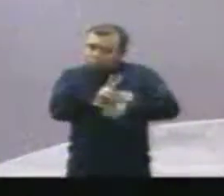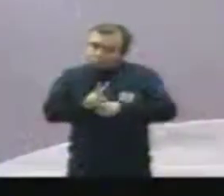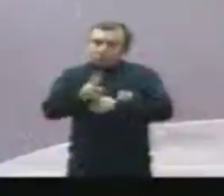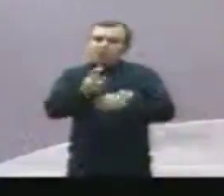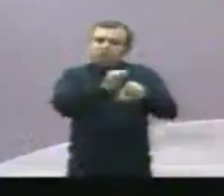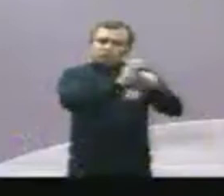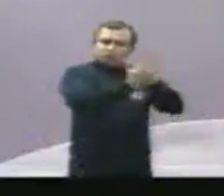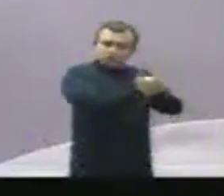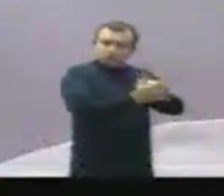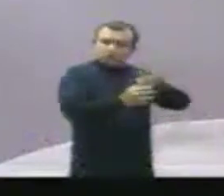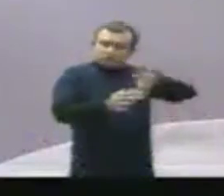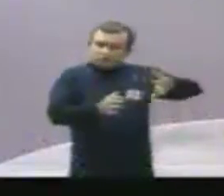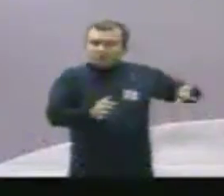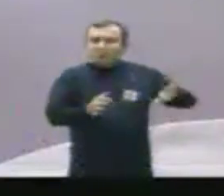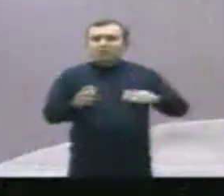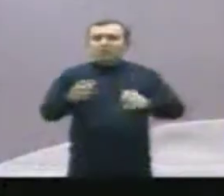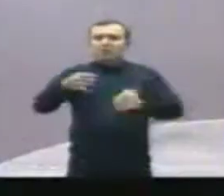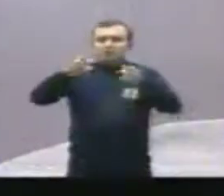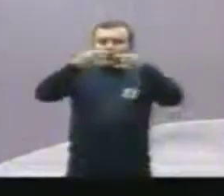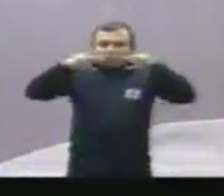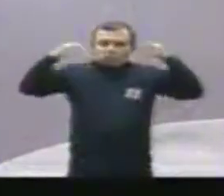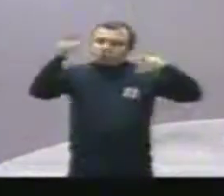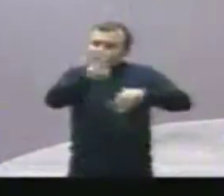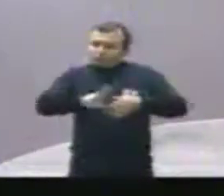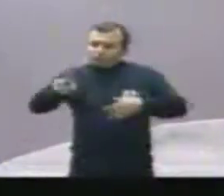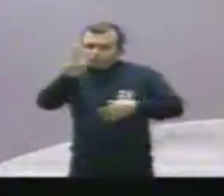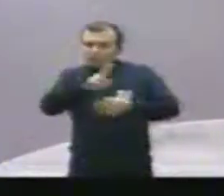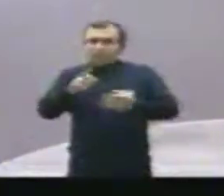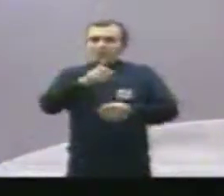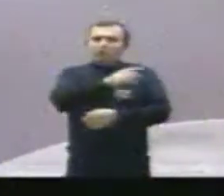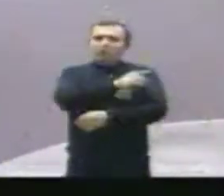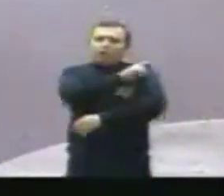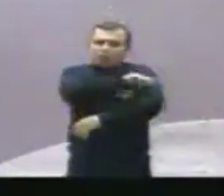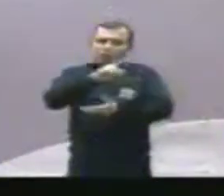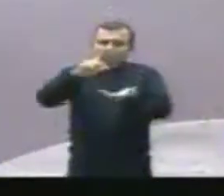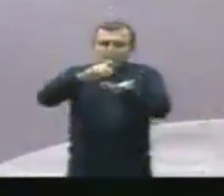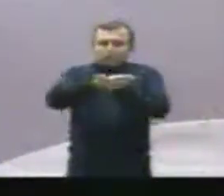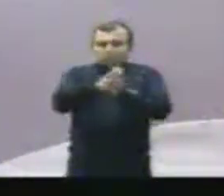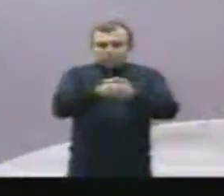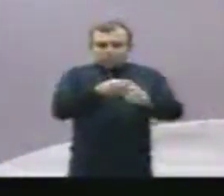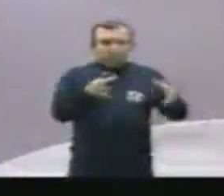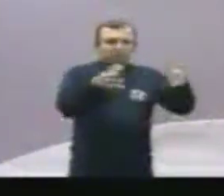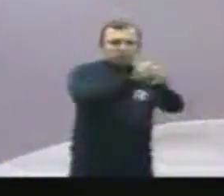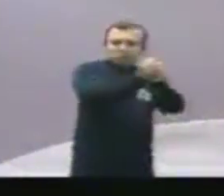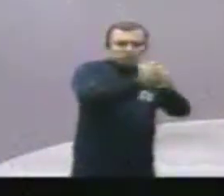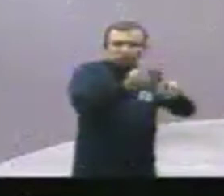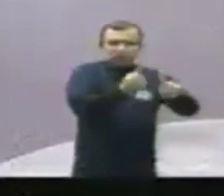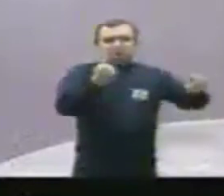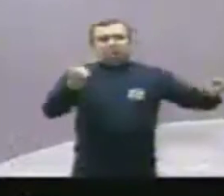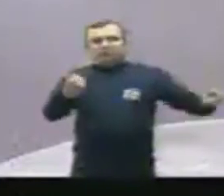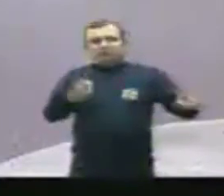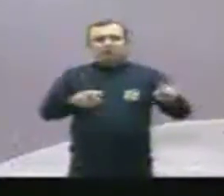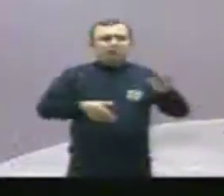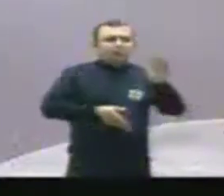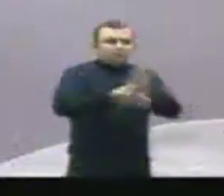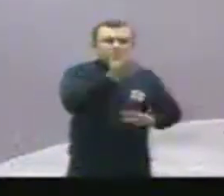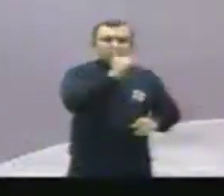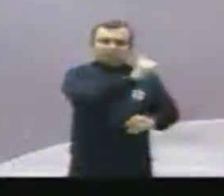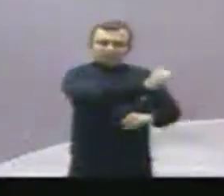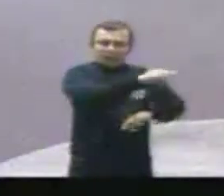nosso coronavírus, você cuide, use máscara, passe álcool em gel, evite aglomeração, evite ir para as ruas,